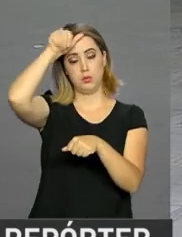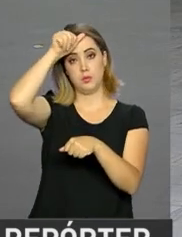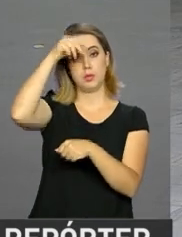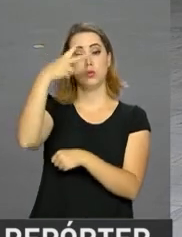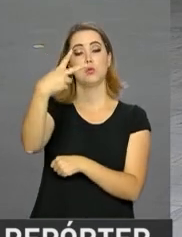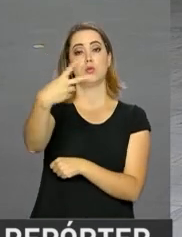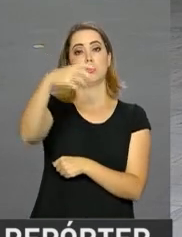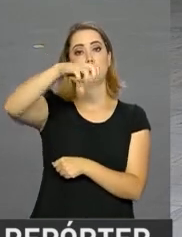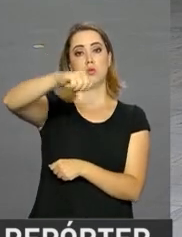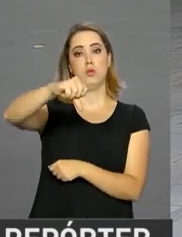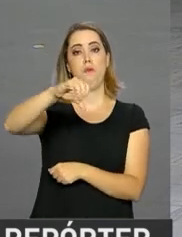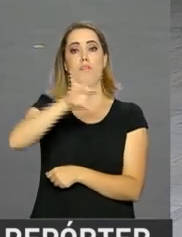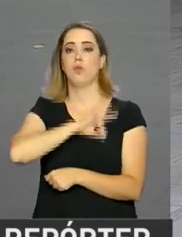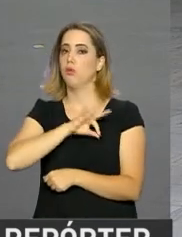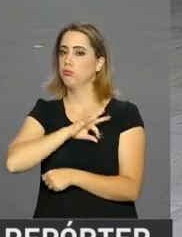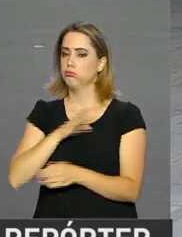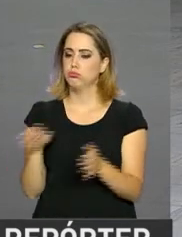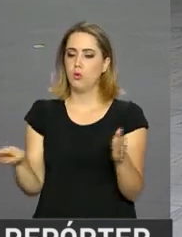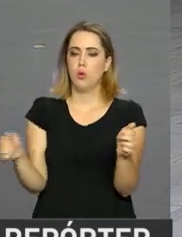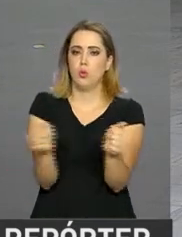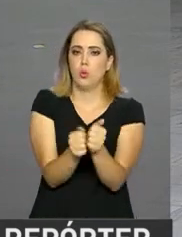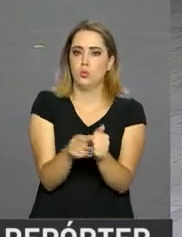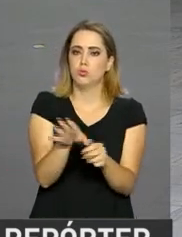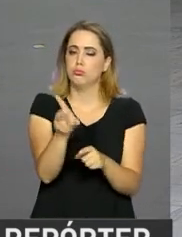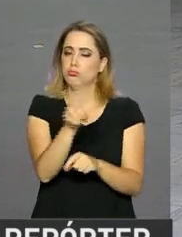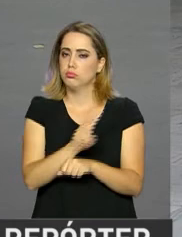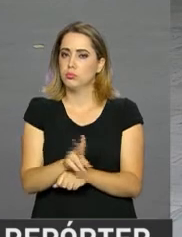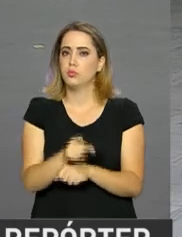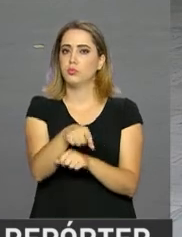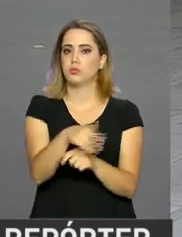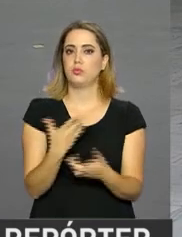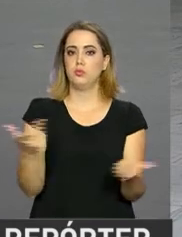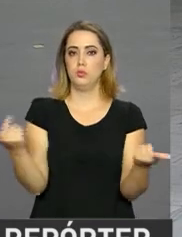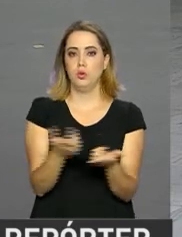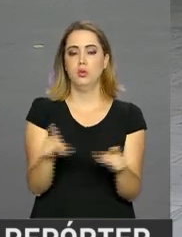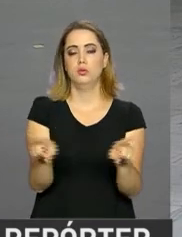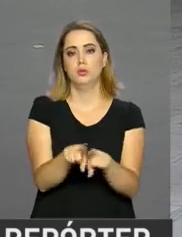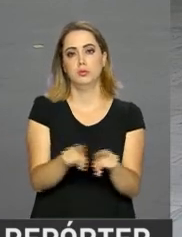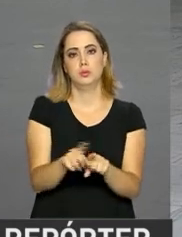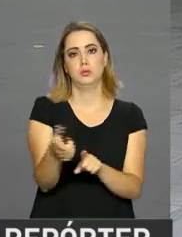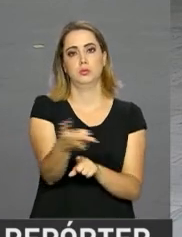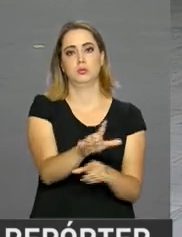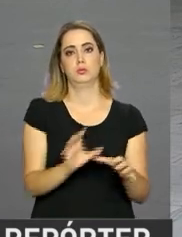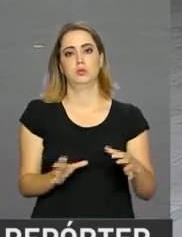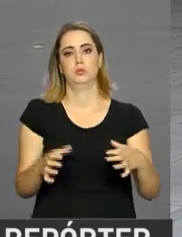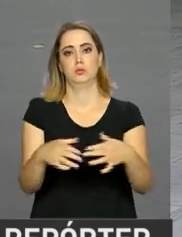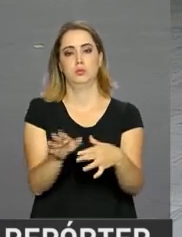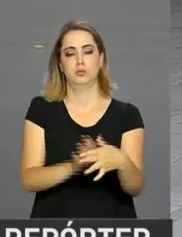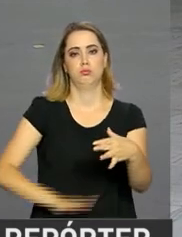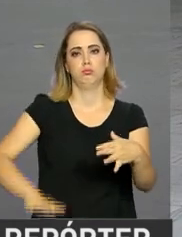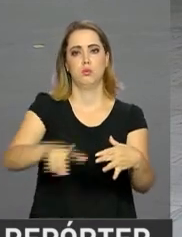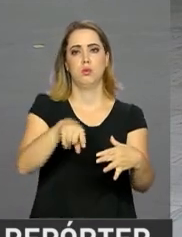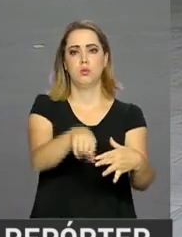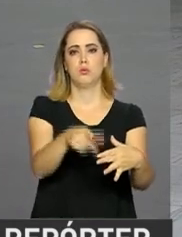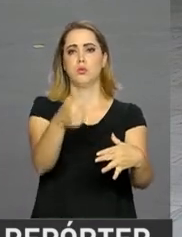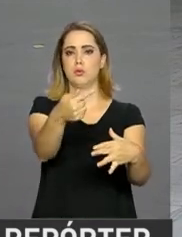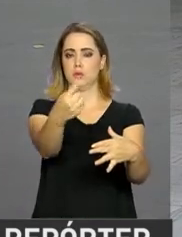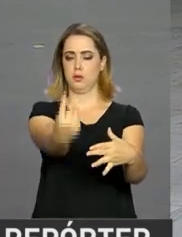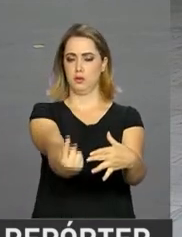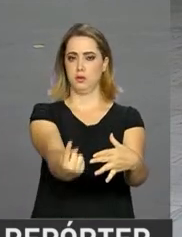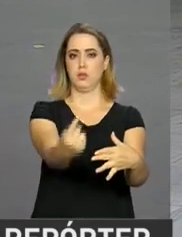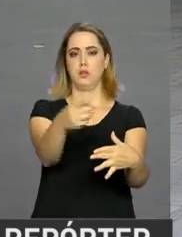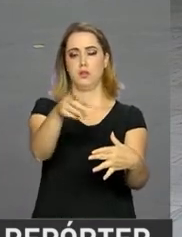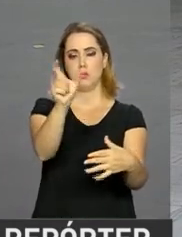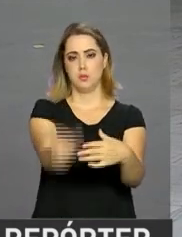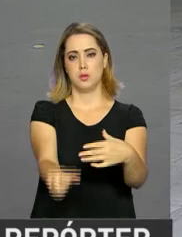e ainda hoje outra aeronave do modelo hércules deve chegar à capital amazonense com mais 71 agentes da